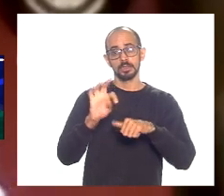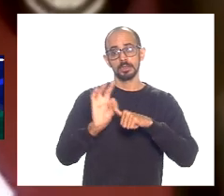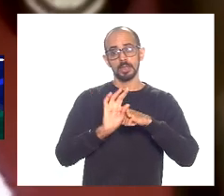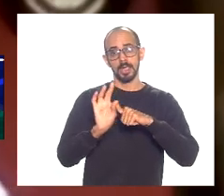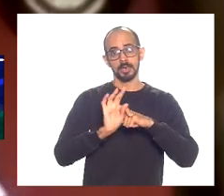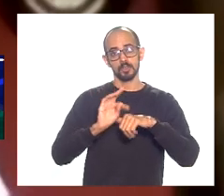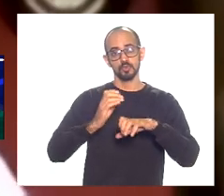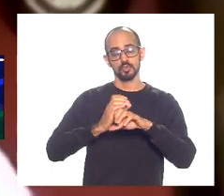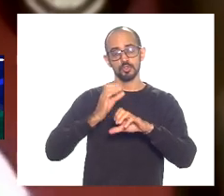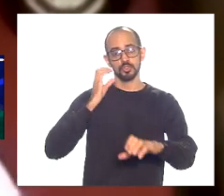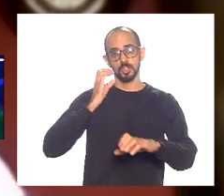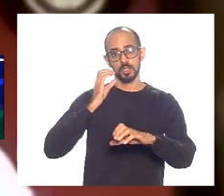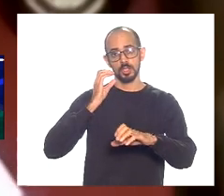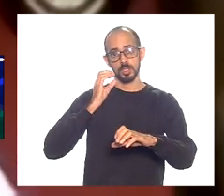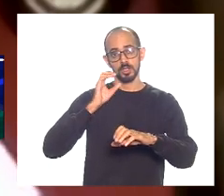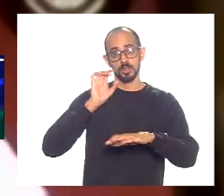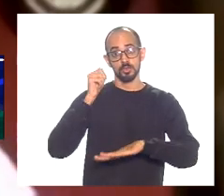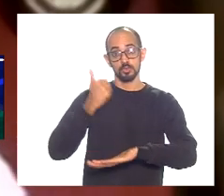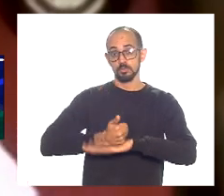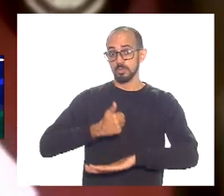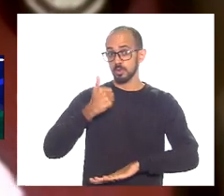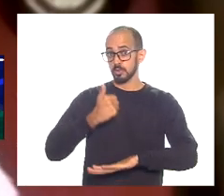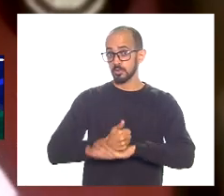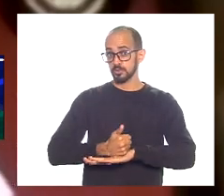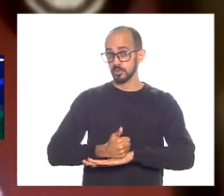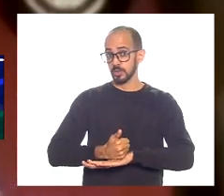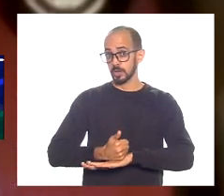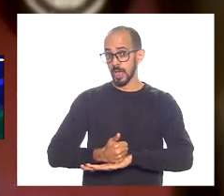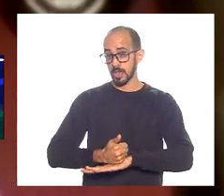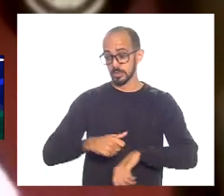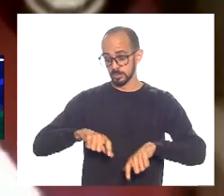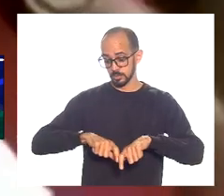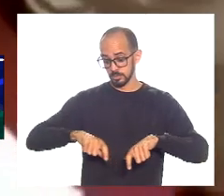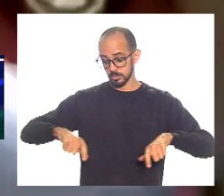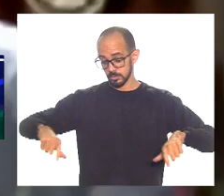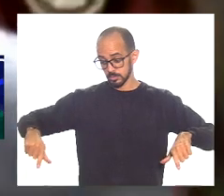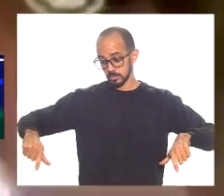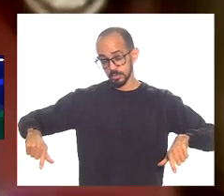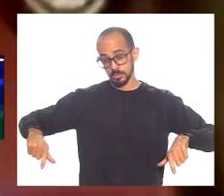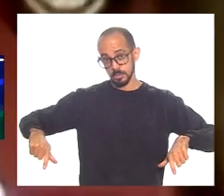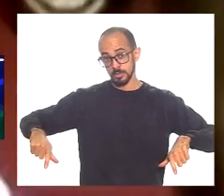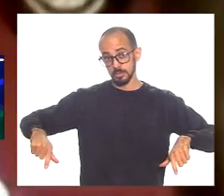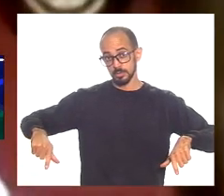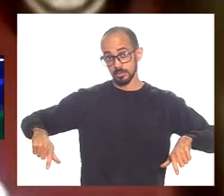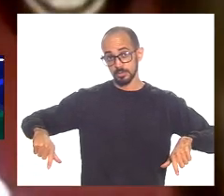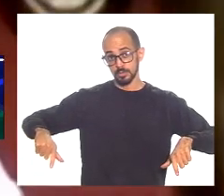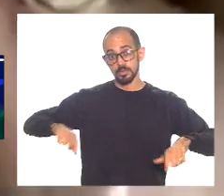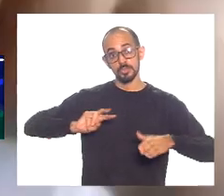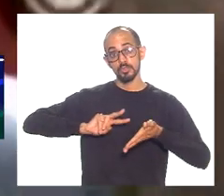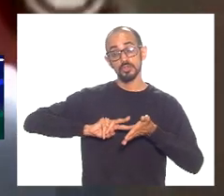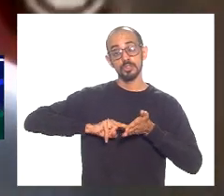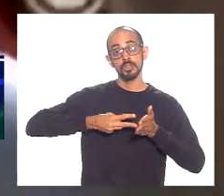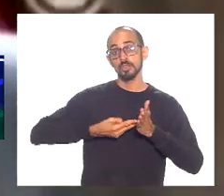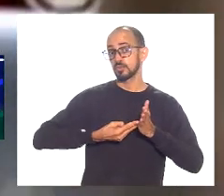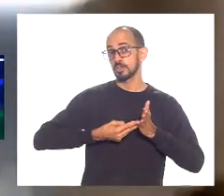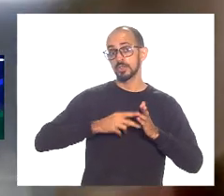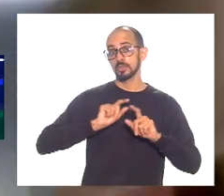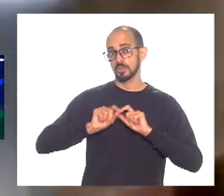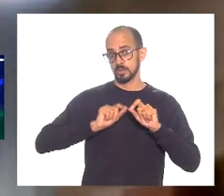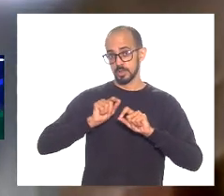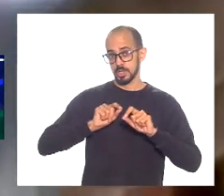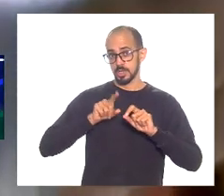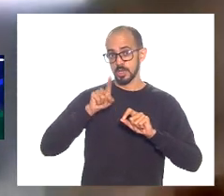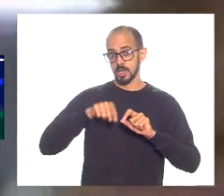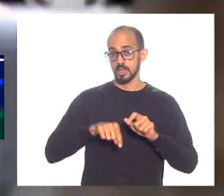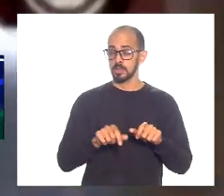engenheiros especializados em saneamento básico. E sabe o que significa isso? É você pegar o que